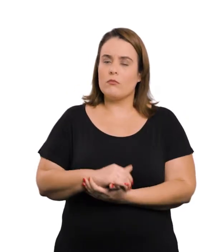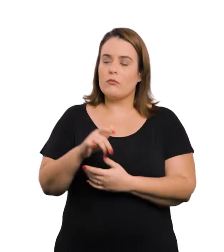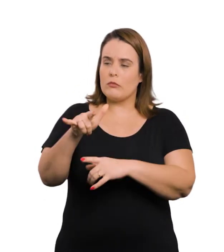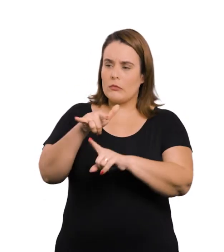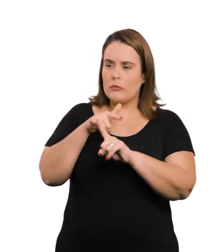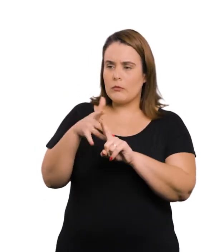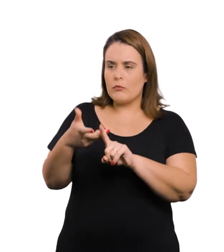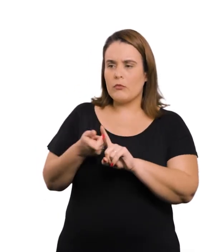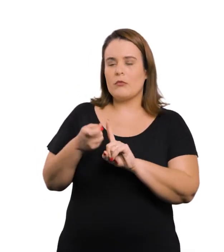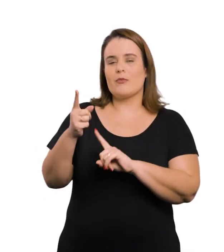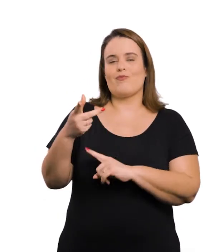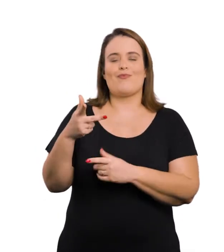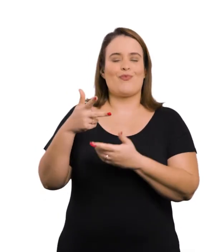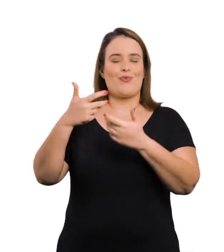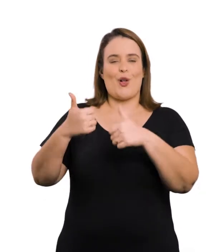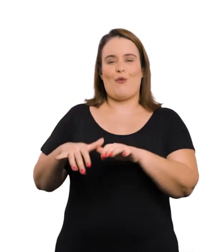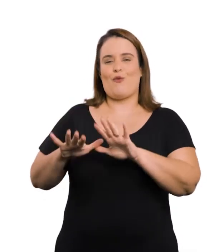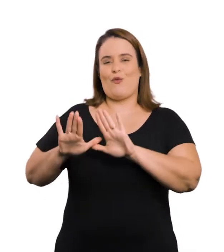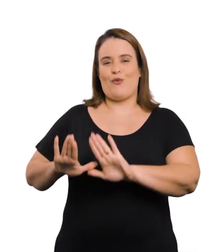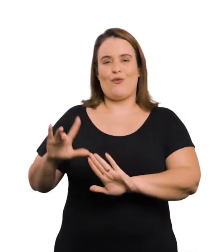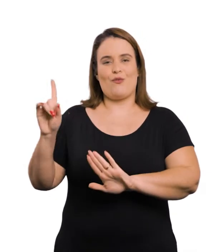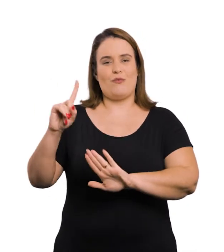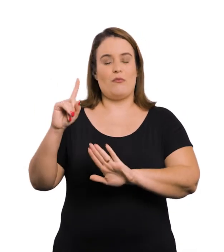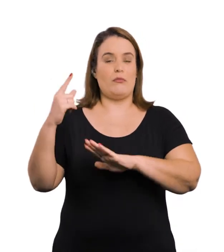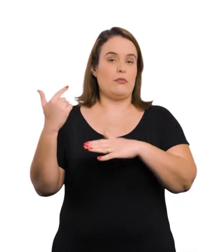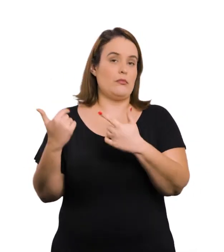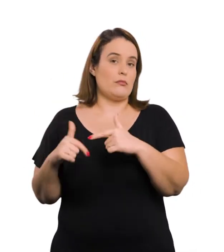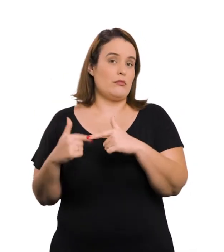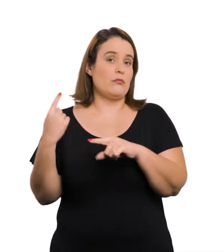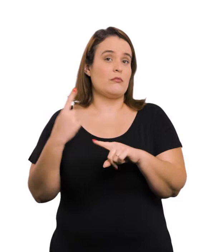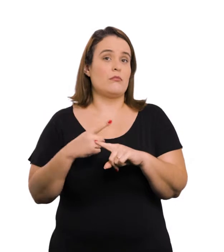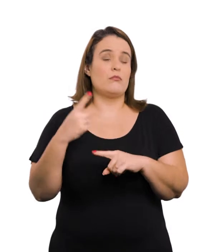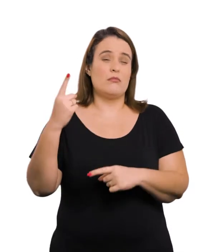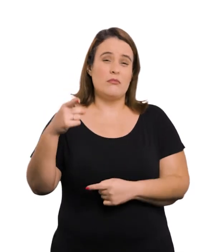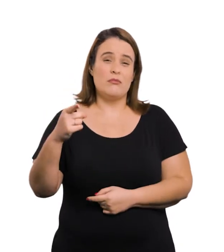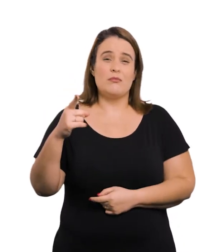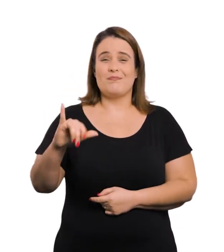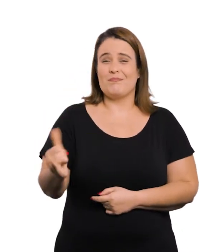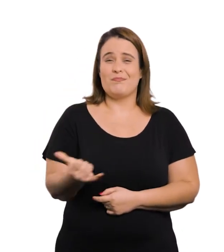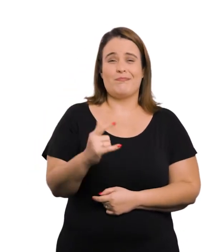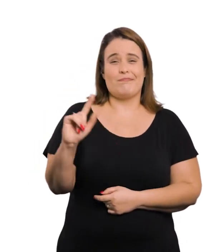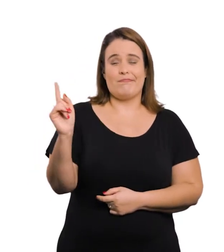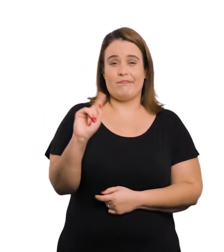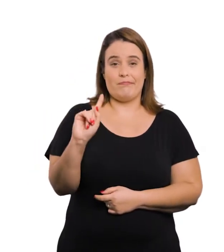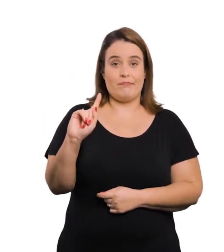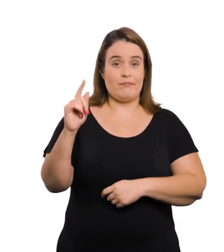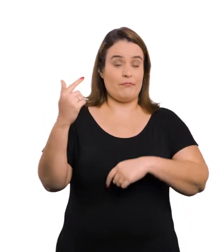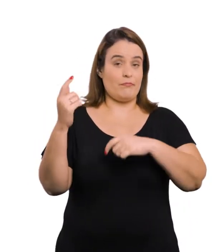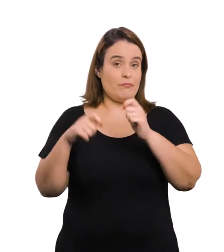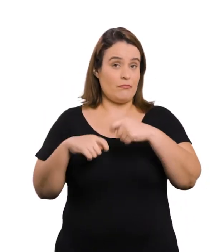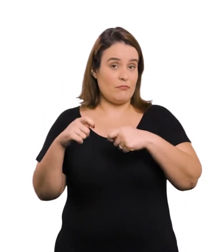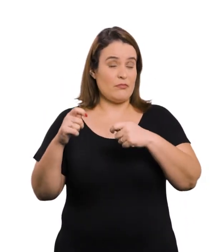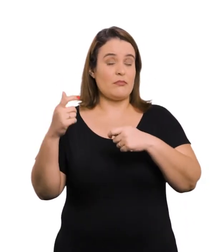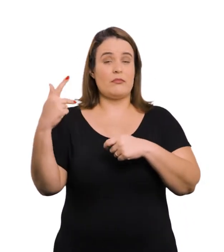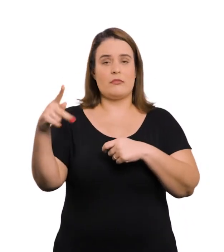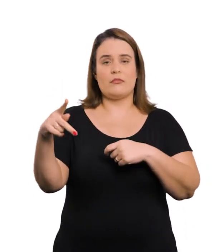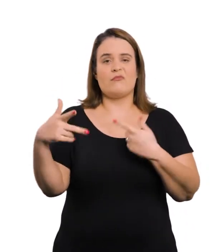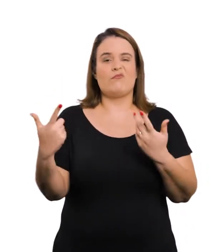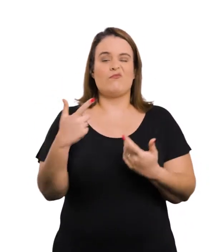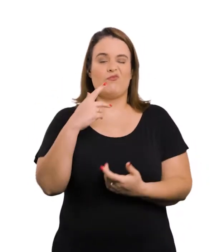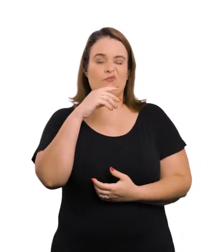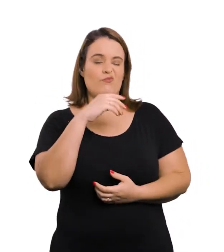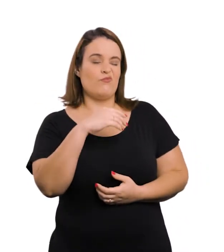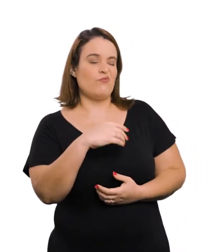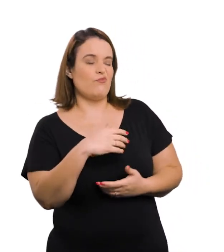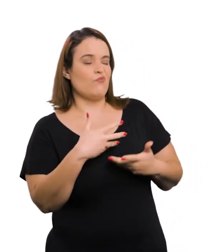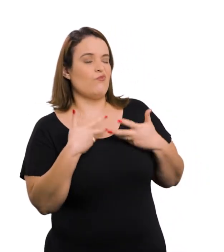atrair pessoas que não permanecerão na empresa por muito tempo, por ter subaproveitadas suas capacidades, gerando